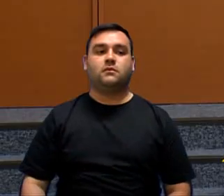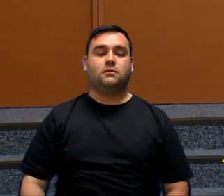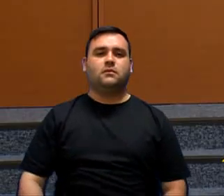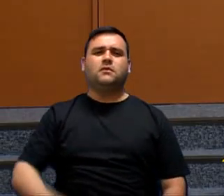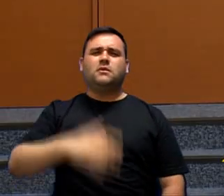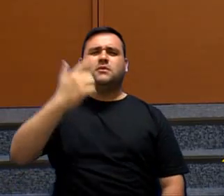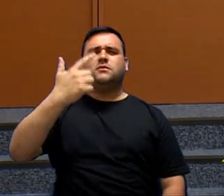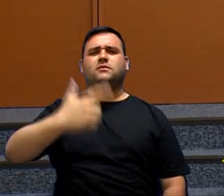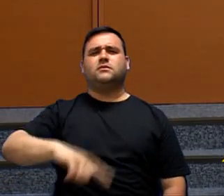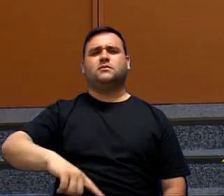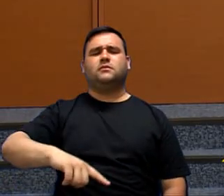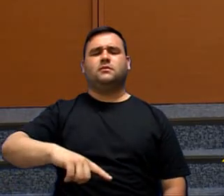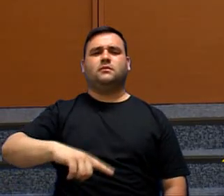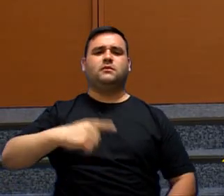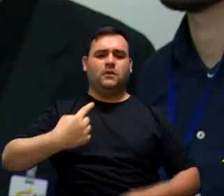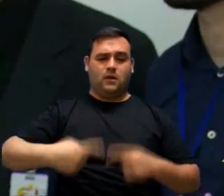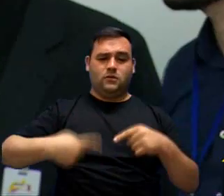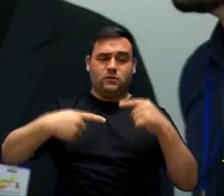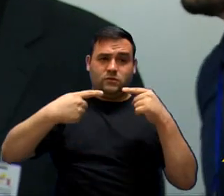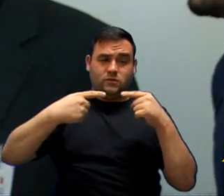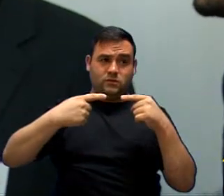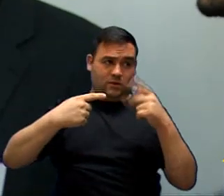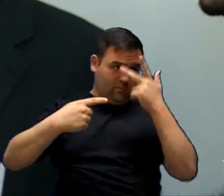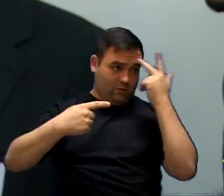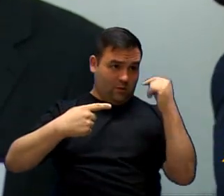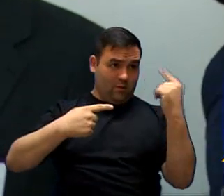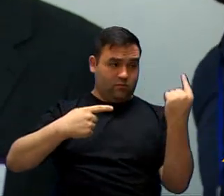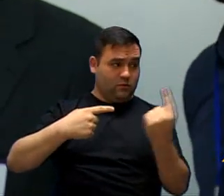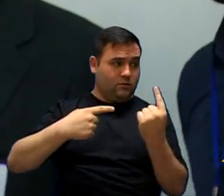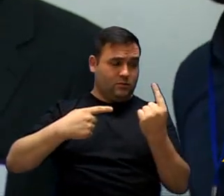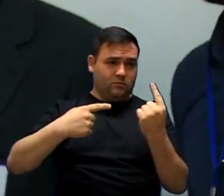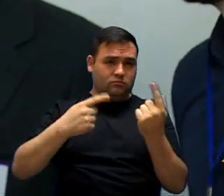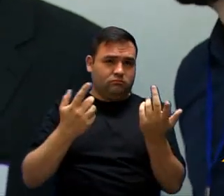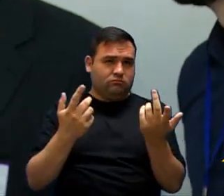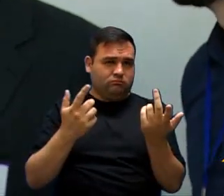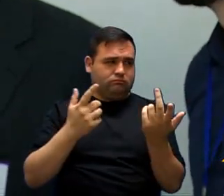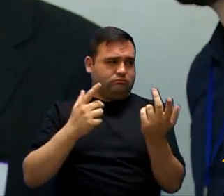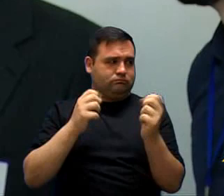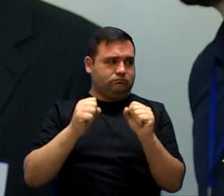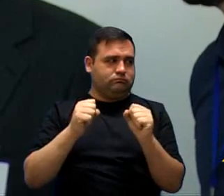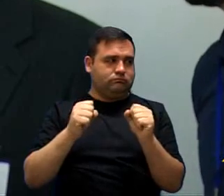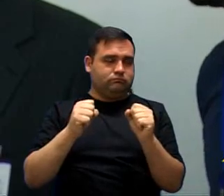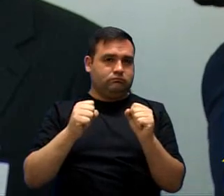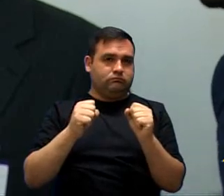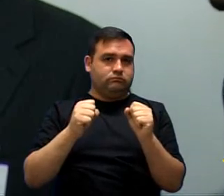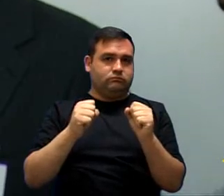Pô, mais uma vez... Discutir com o munícipe num...